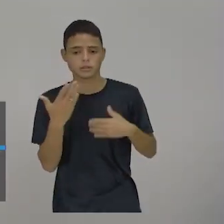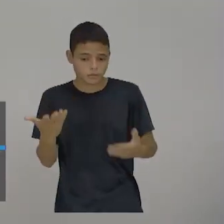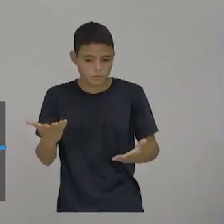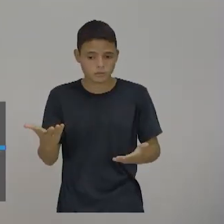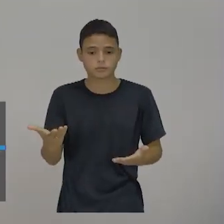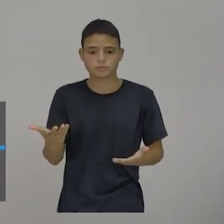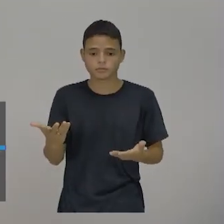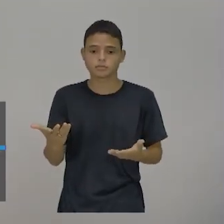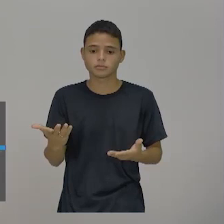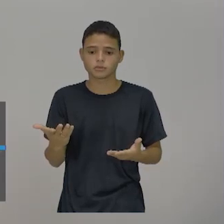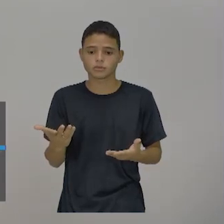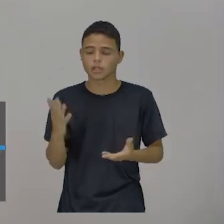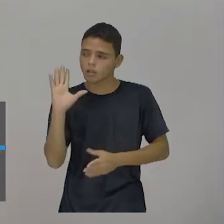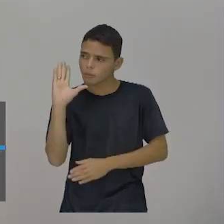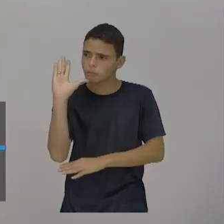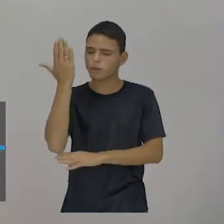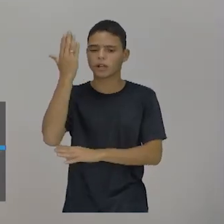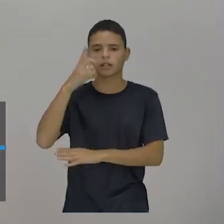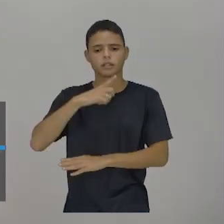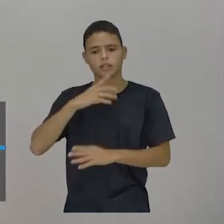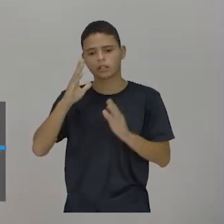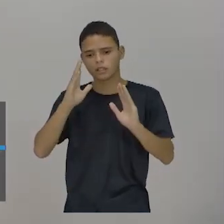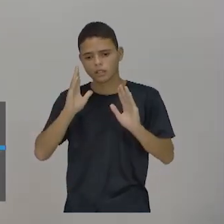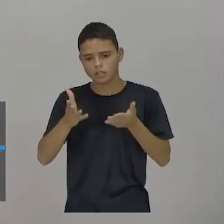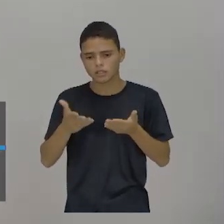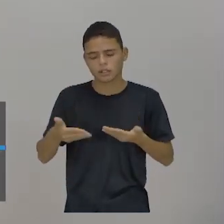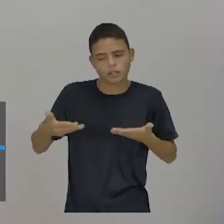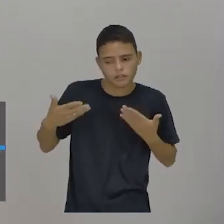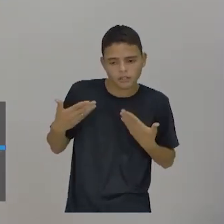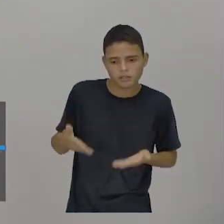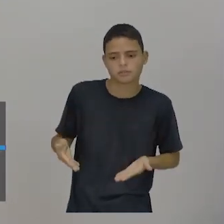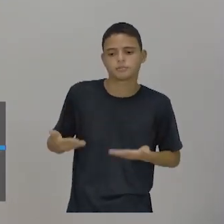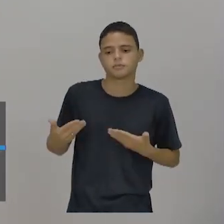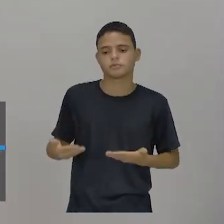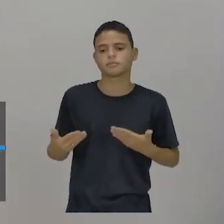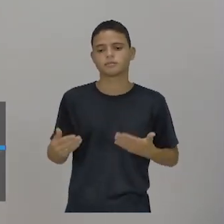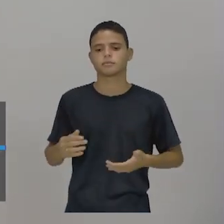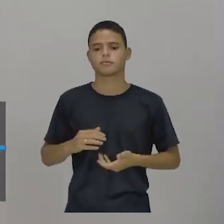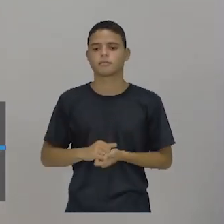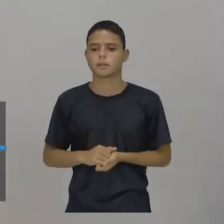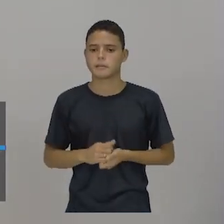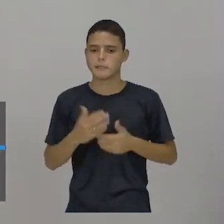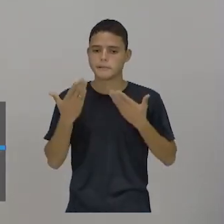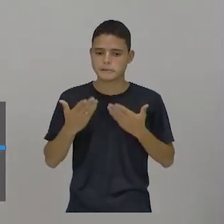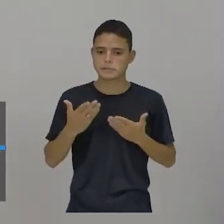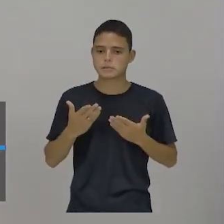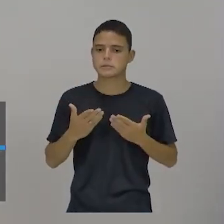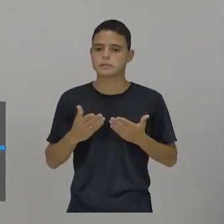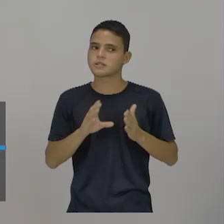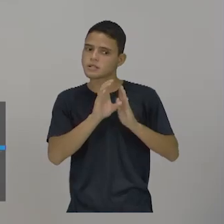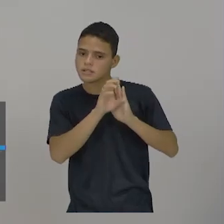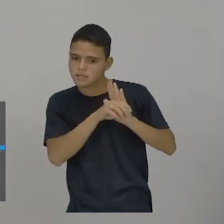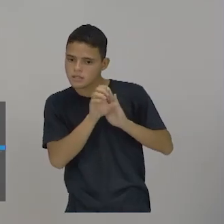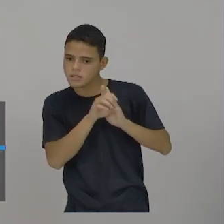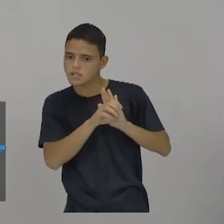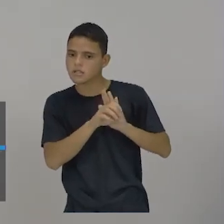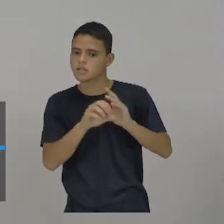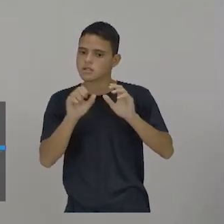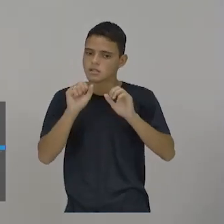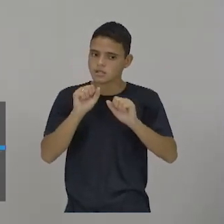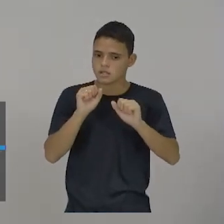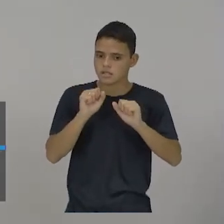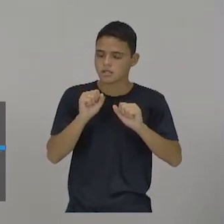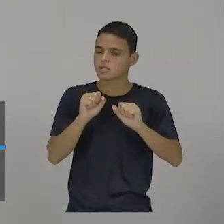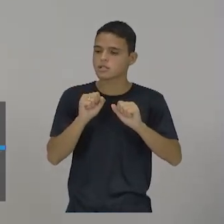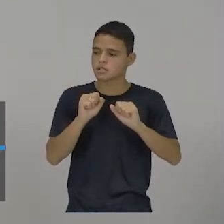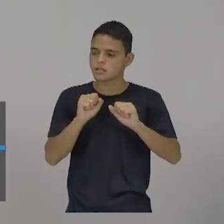Porém, quando se trata de ficção, já tem essa parte mais leve, vamos assim dizer, né? Embora o contexto de ficção pode levar para situações sombrias.